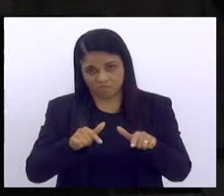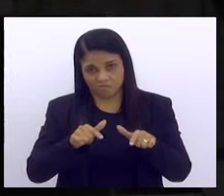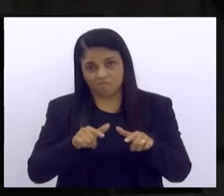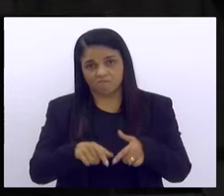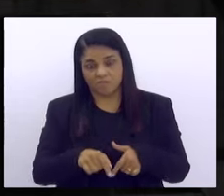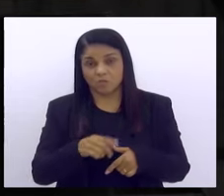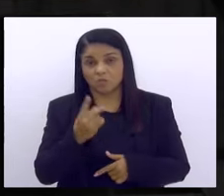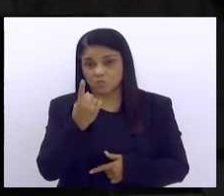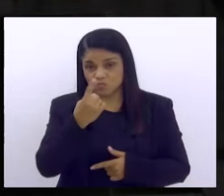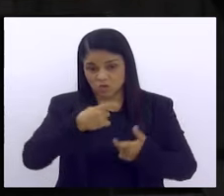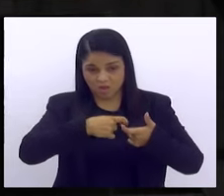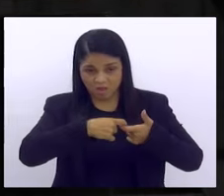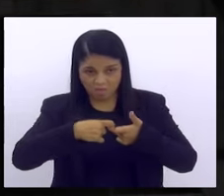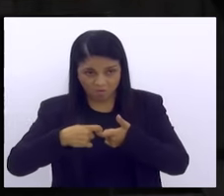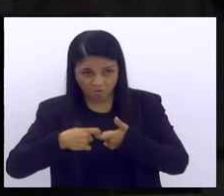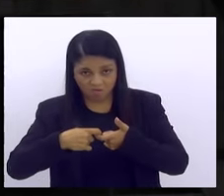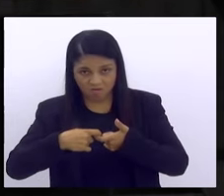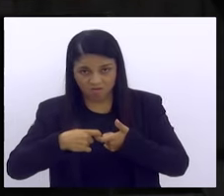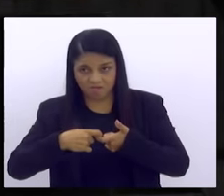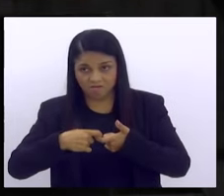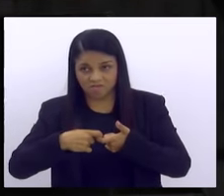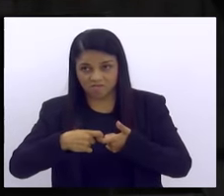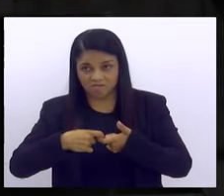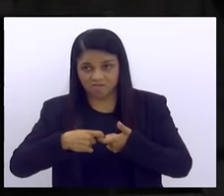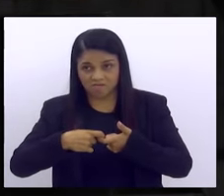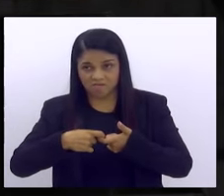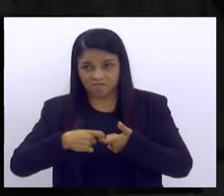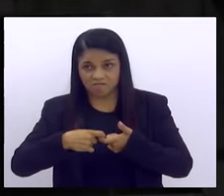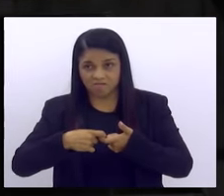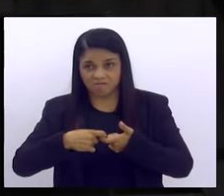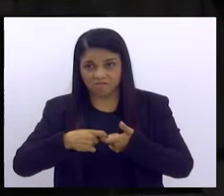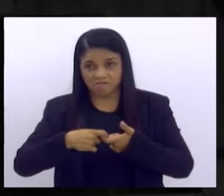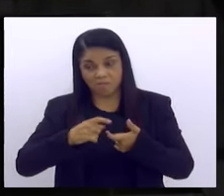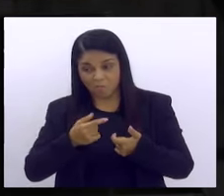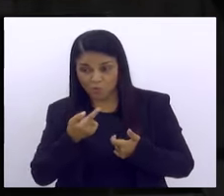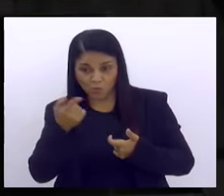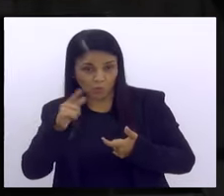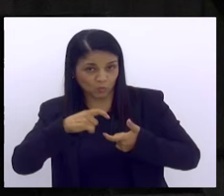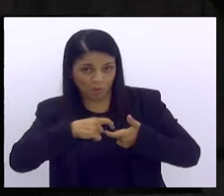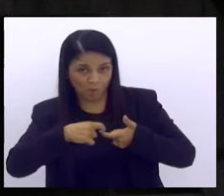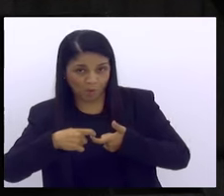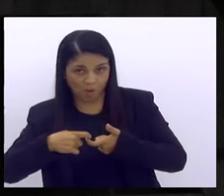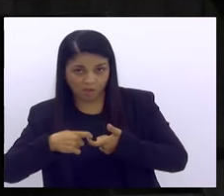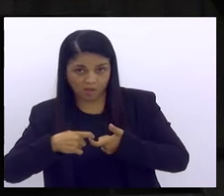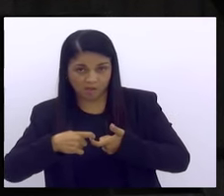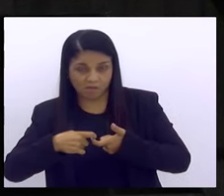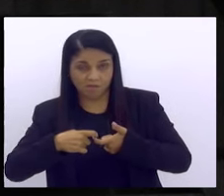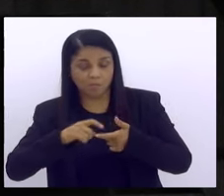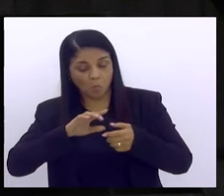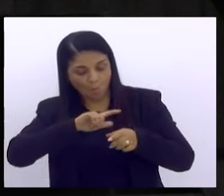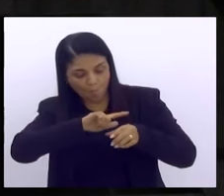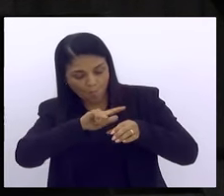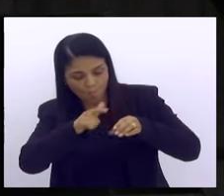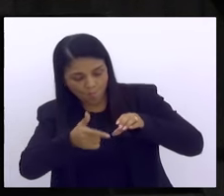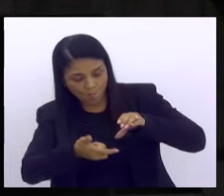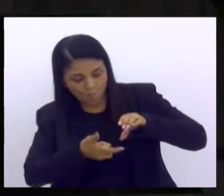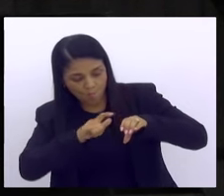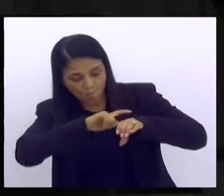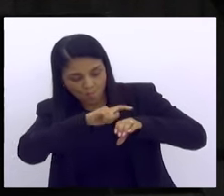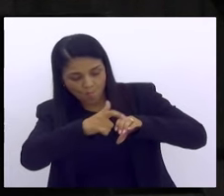Um caminhão foi rebocado por um outro reboque porque o pneu estava